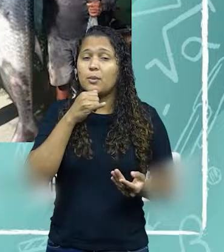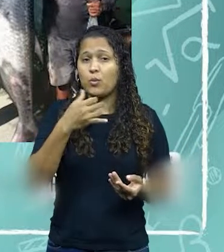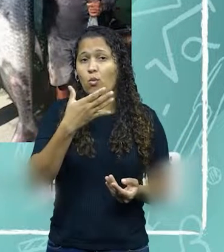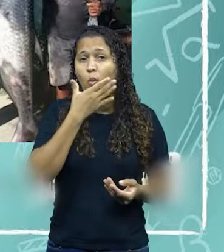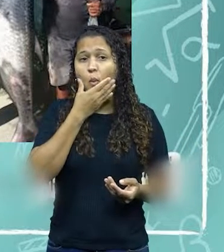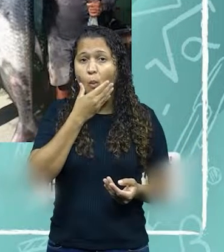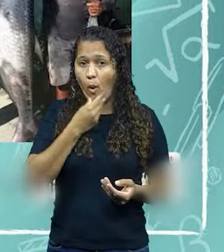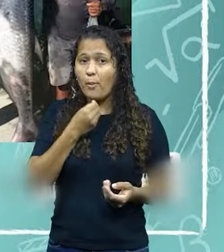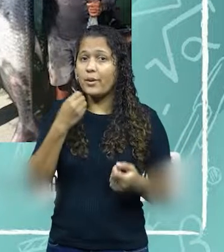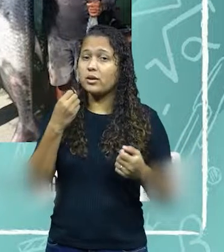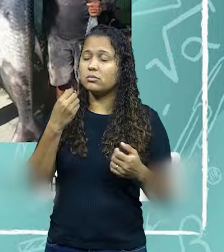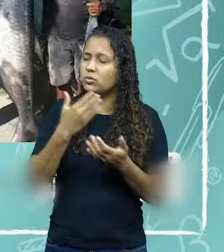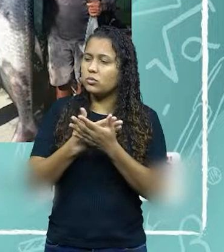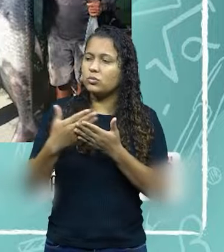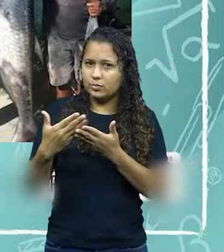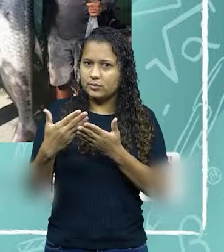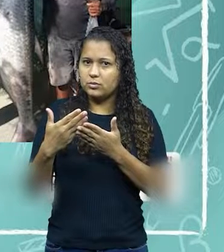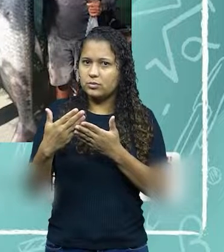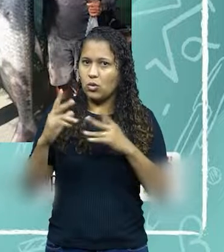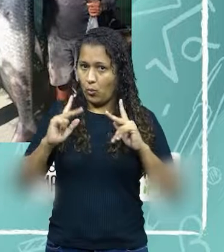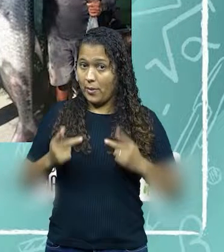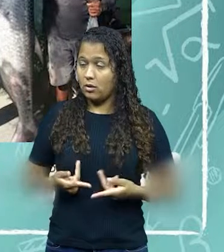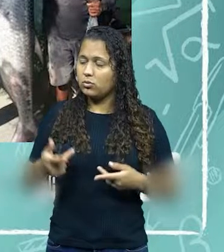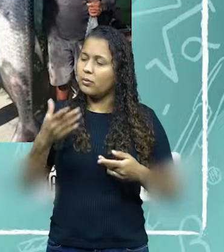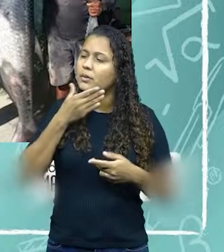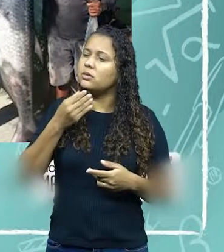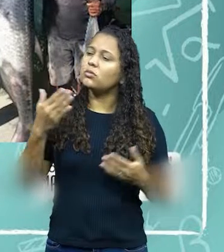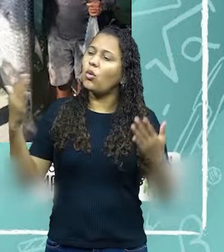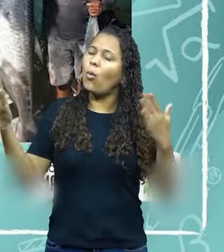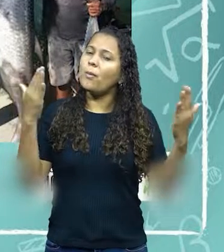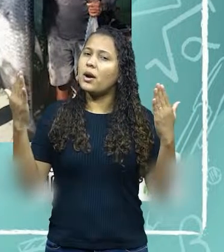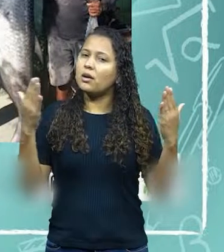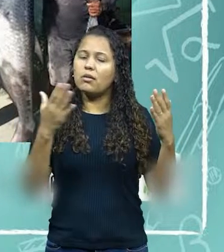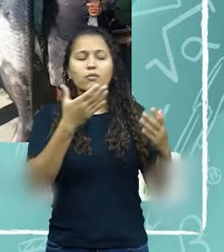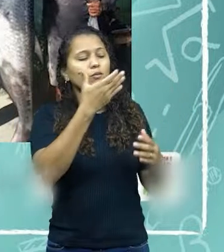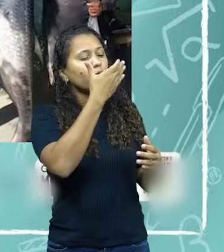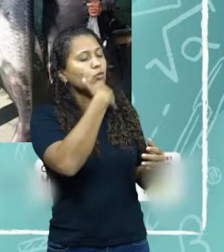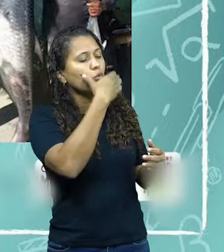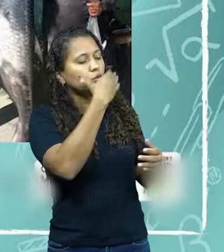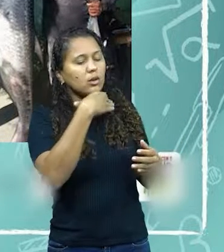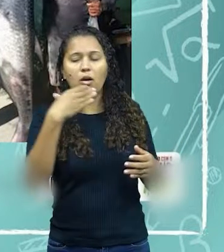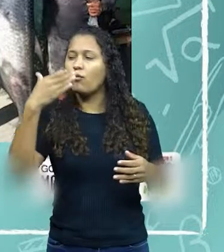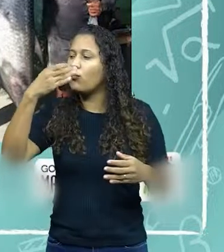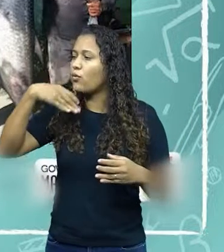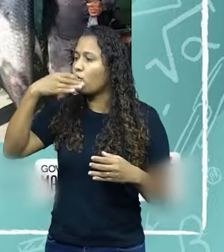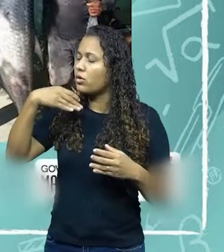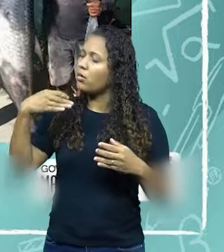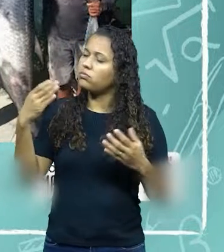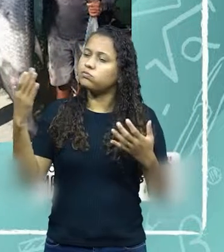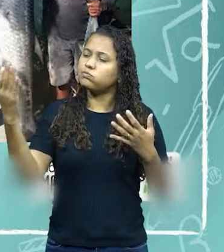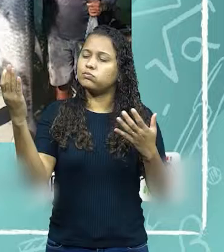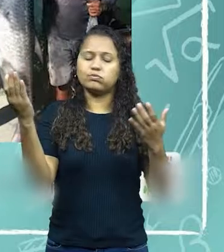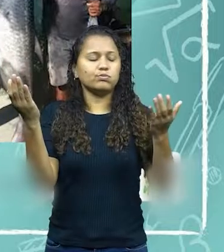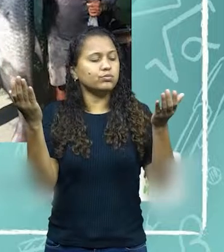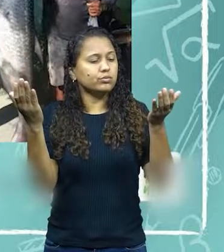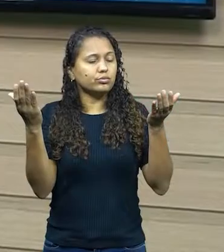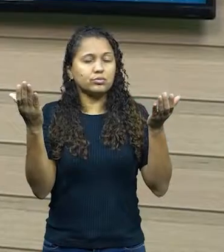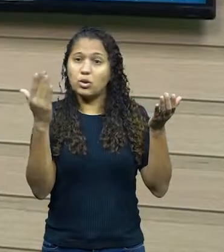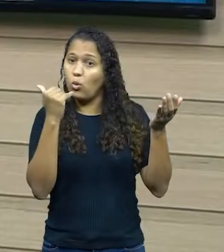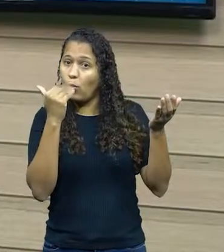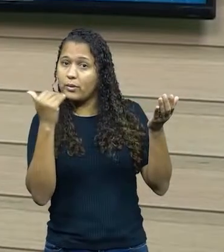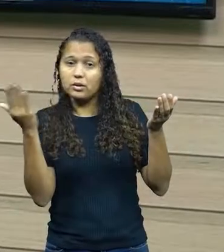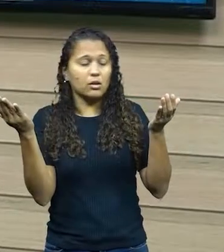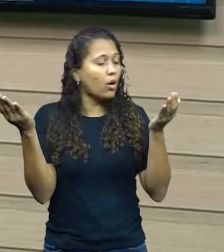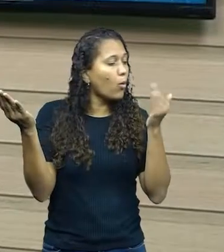coisas. Então, ele comparava uma fruta com outra fruta, um tipo de alimento com outro tipo de alimento. Então,